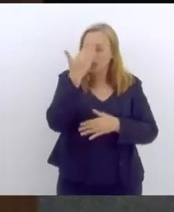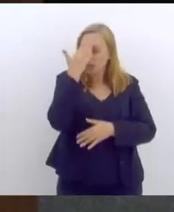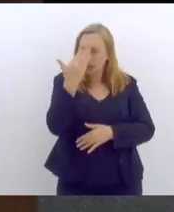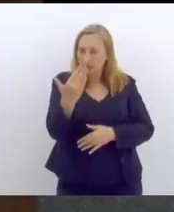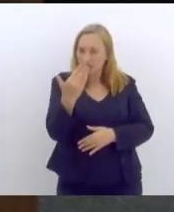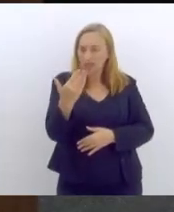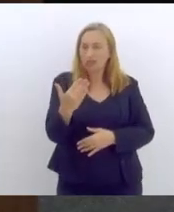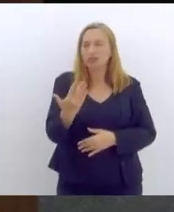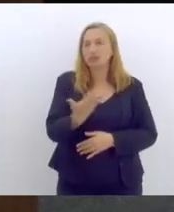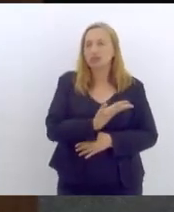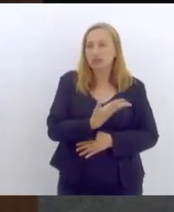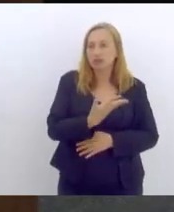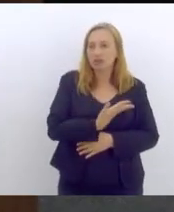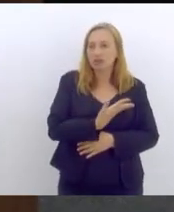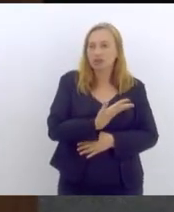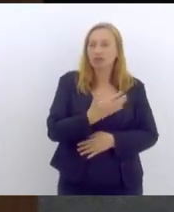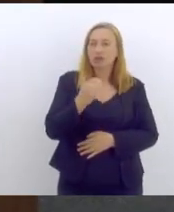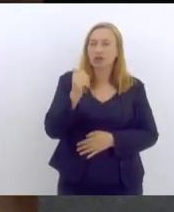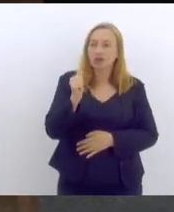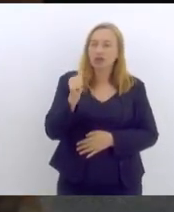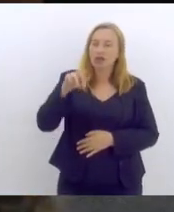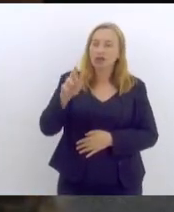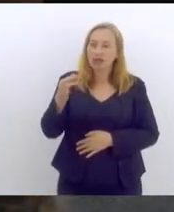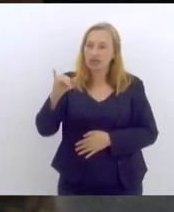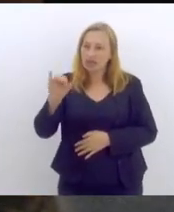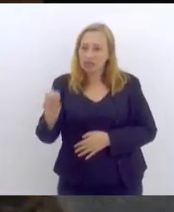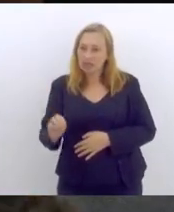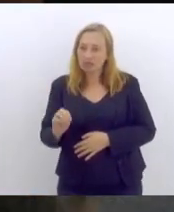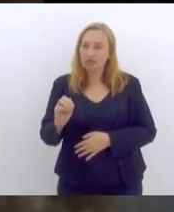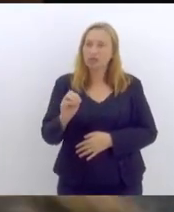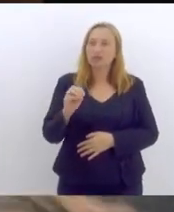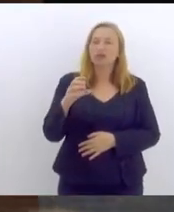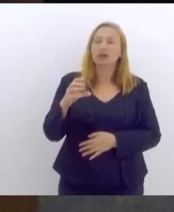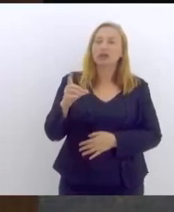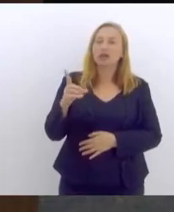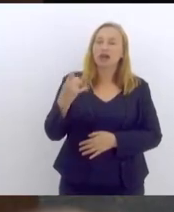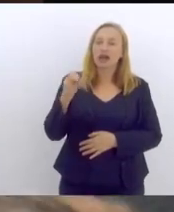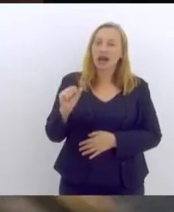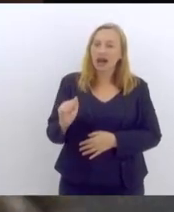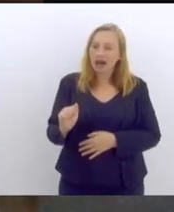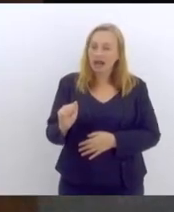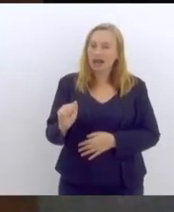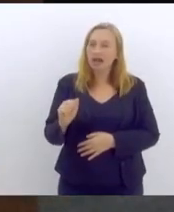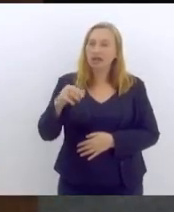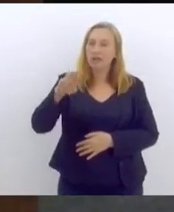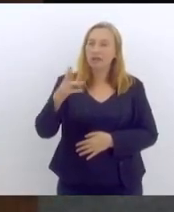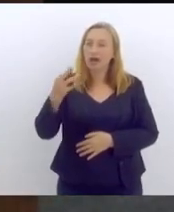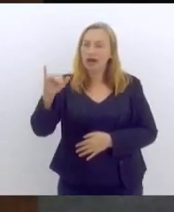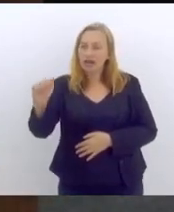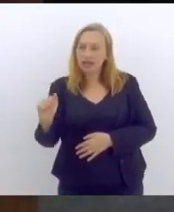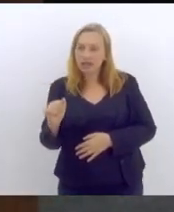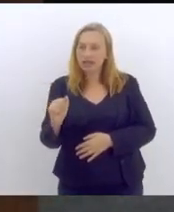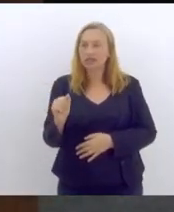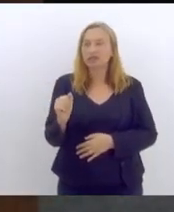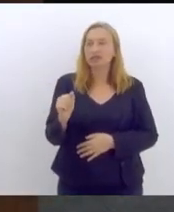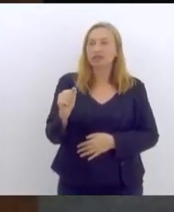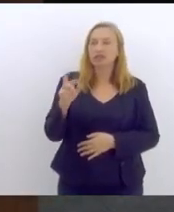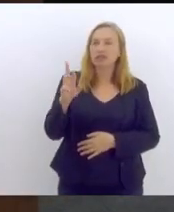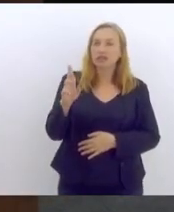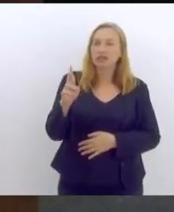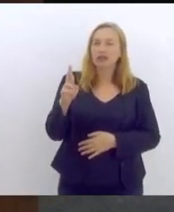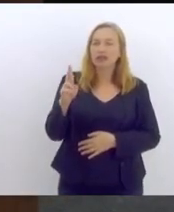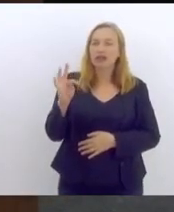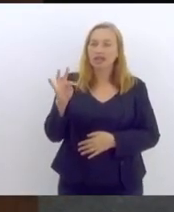agradecer aos companheiros Andrezinho, Carla Machado, Verônica, Marina do MST,